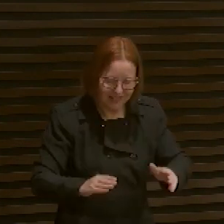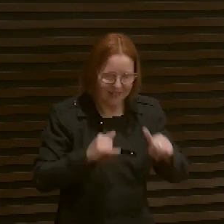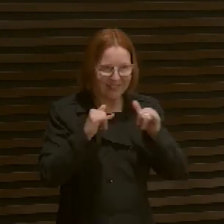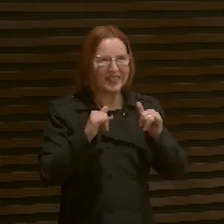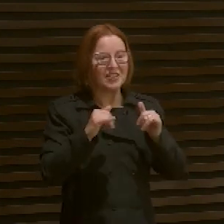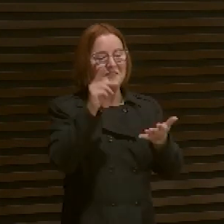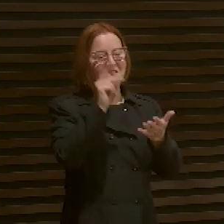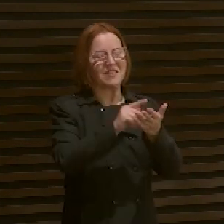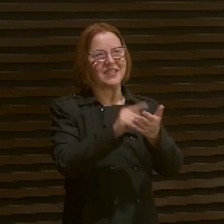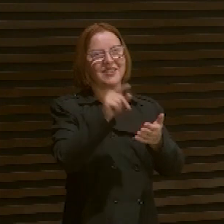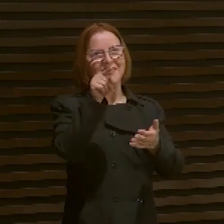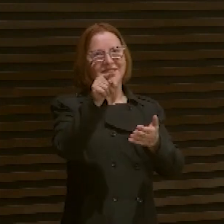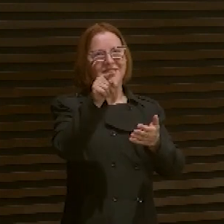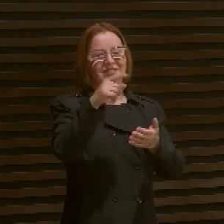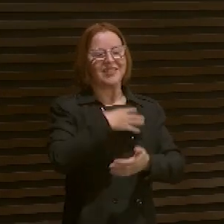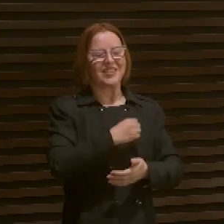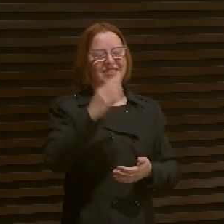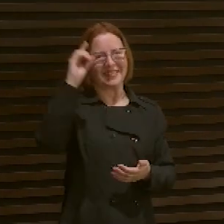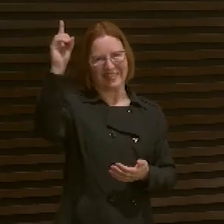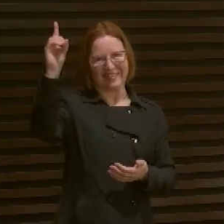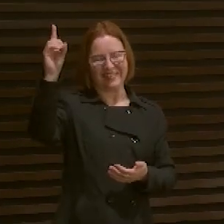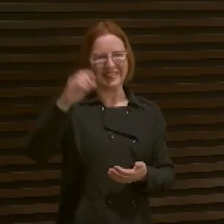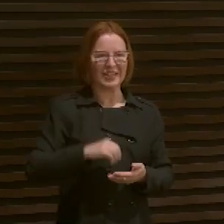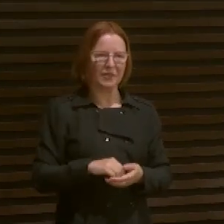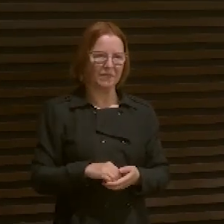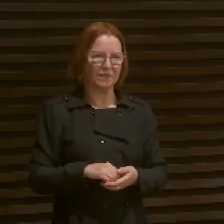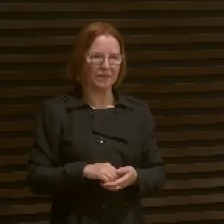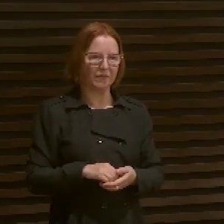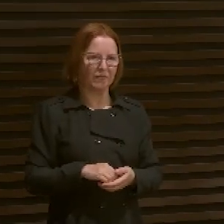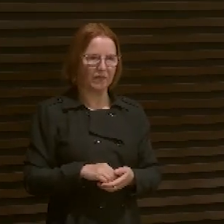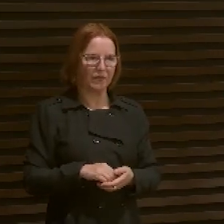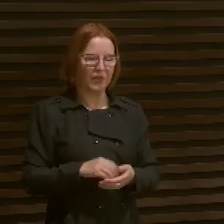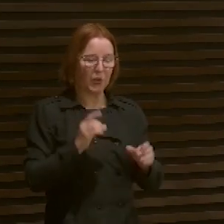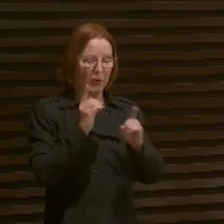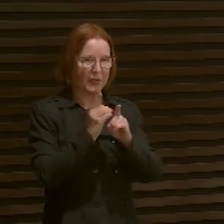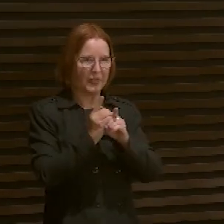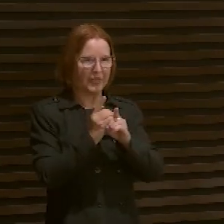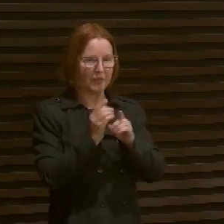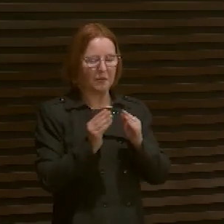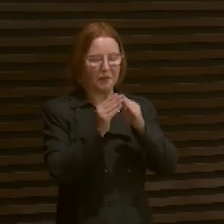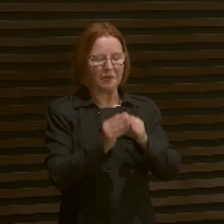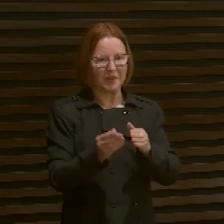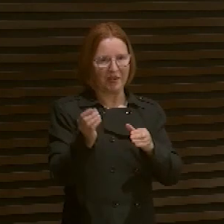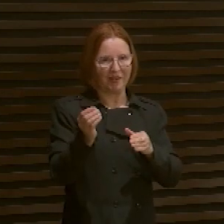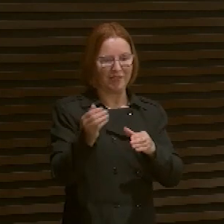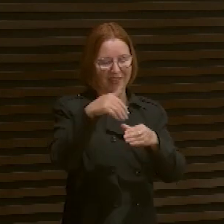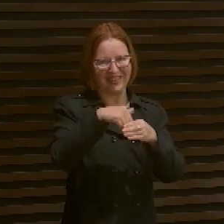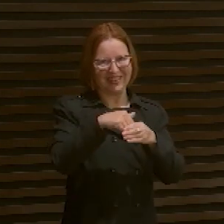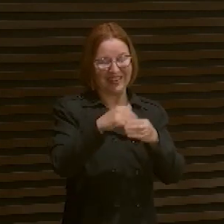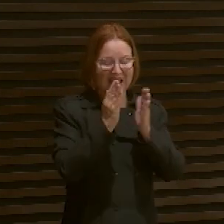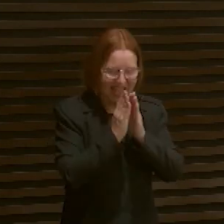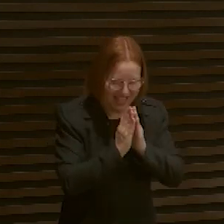de Deus. Irmãos, os que estavam no barco fizeram o quê?